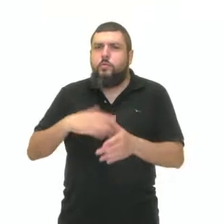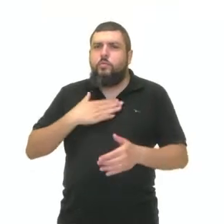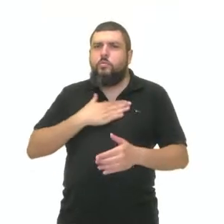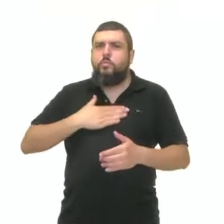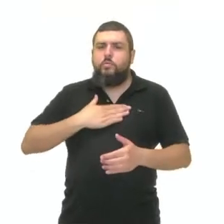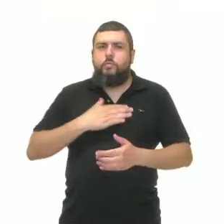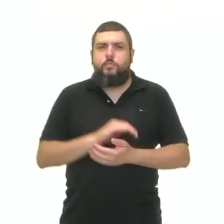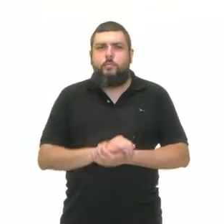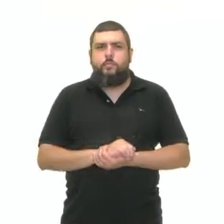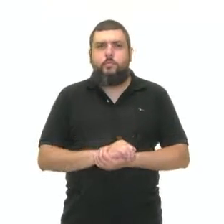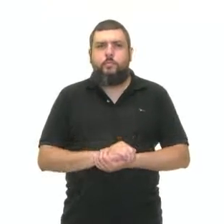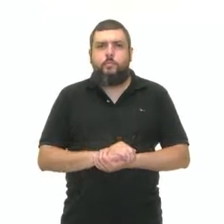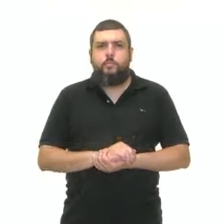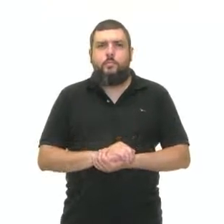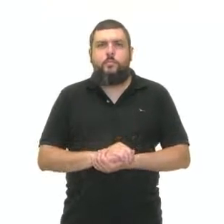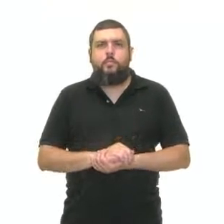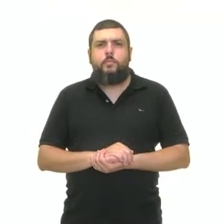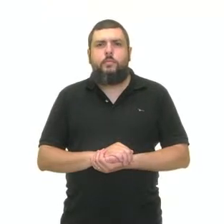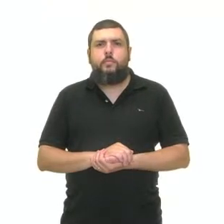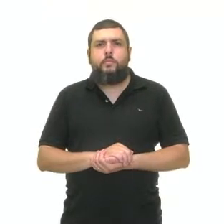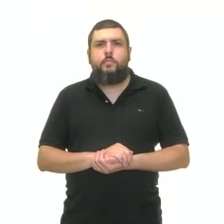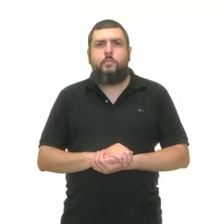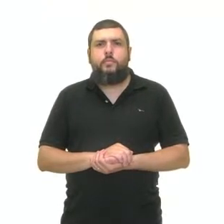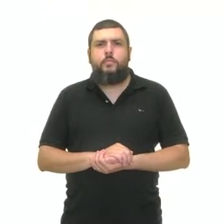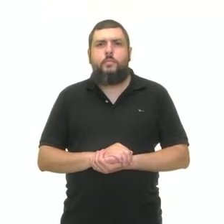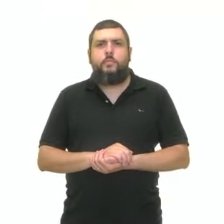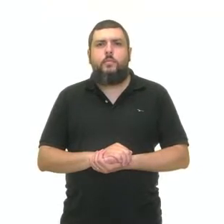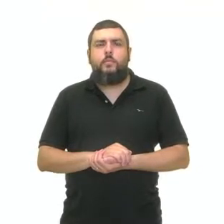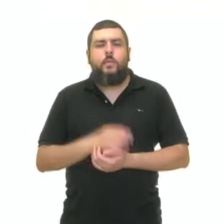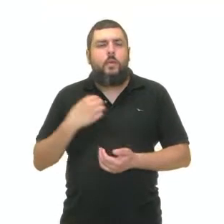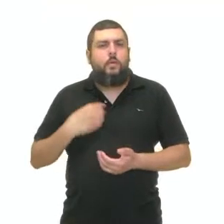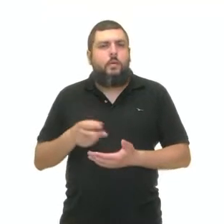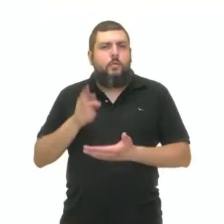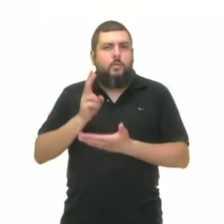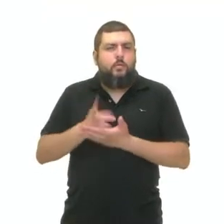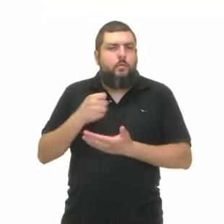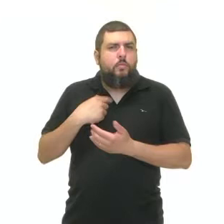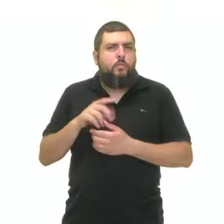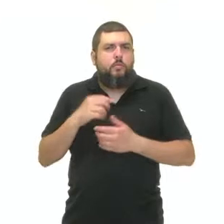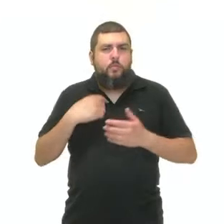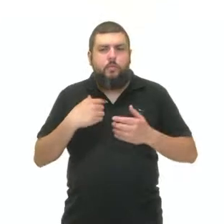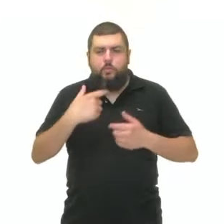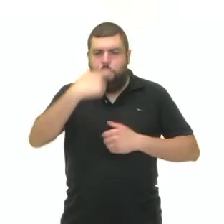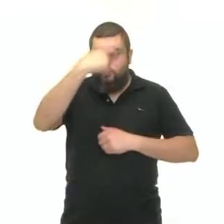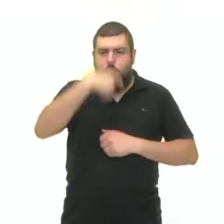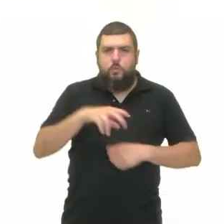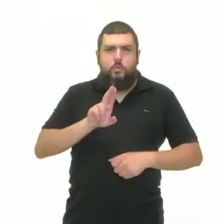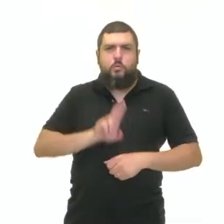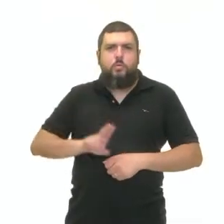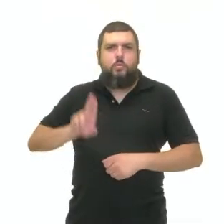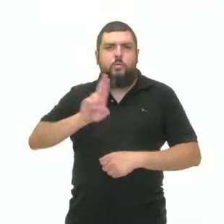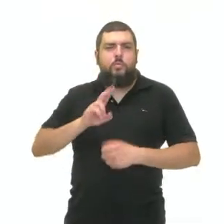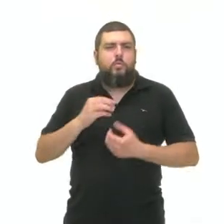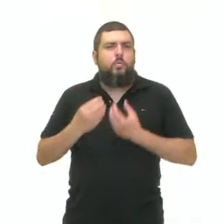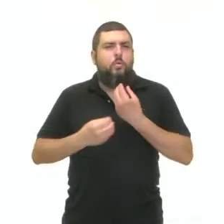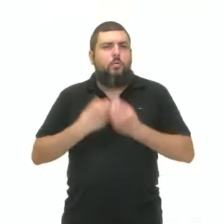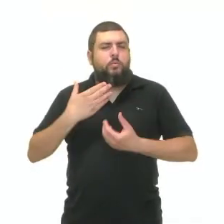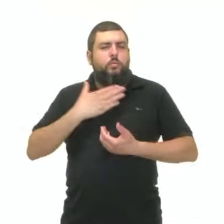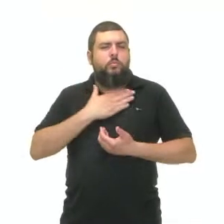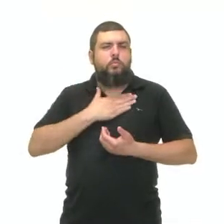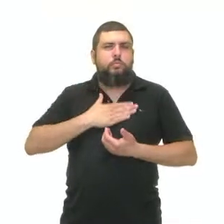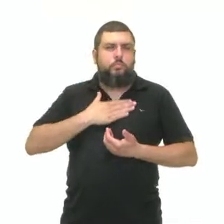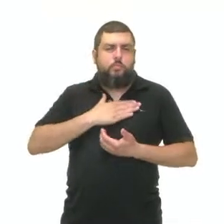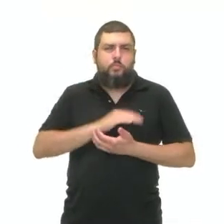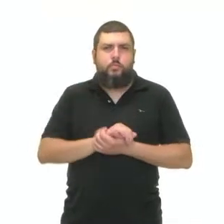gerado por todos os momentos dos usuários para analisar o que os satisfaz. O algoritmo constrói assim